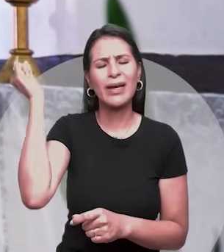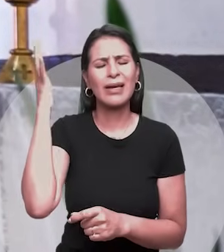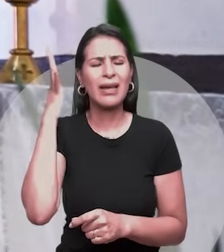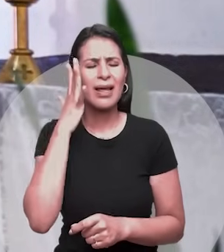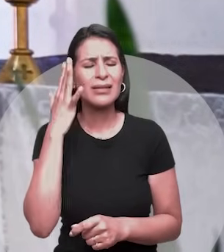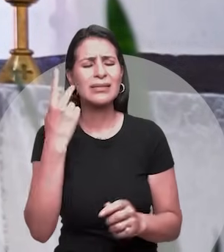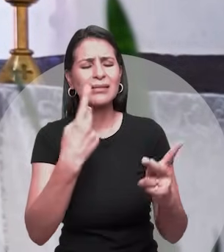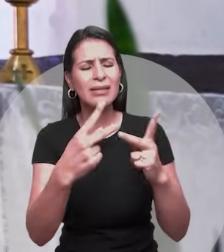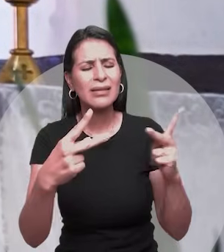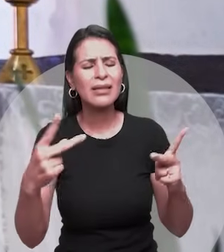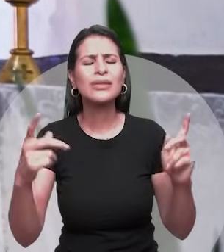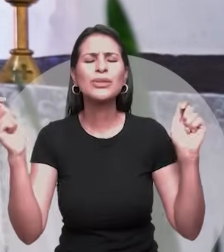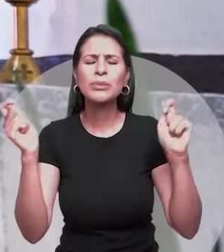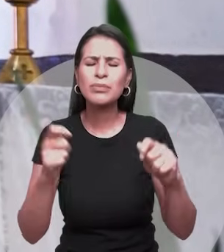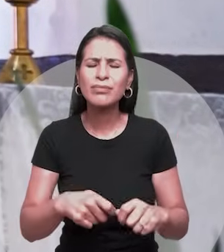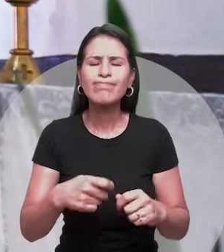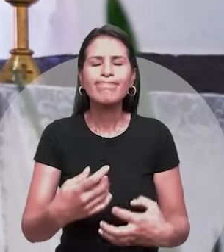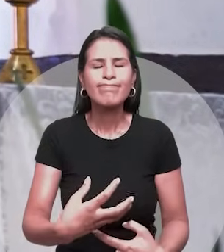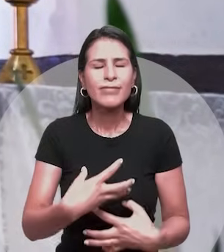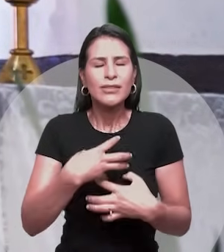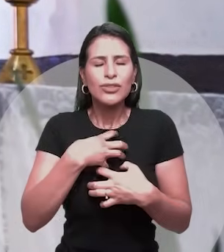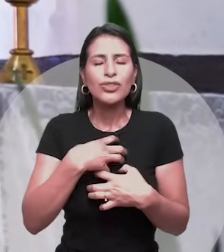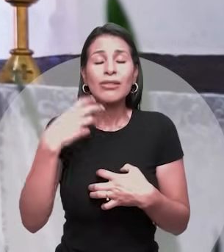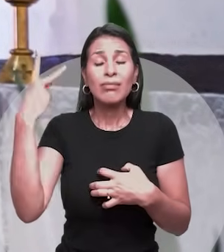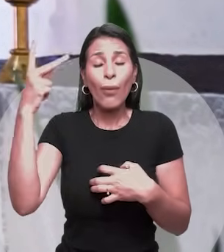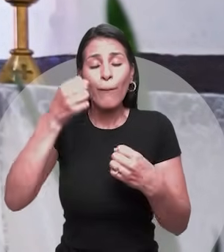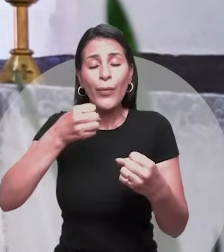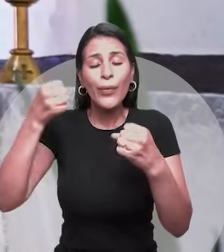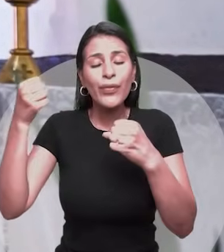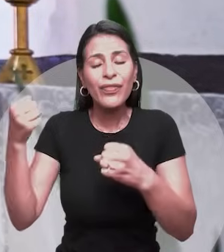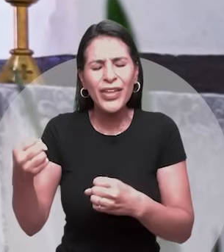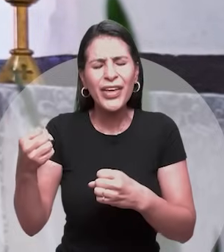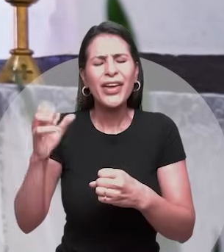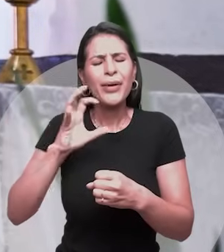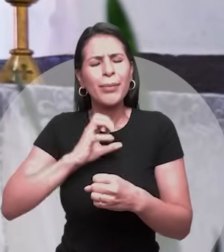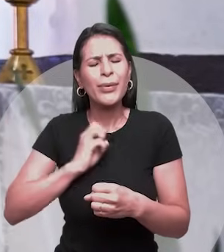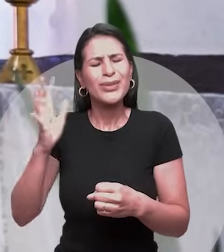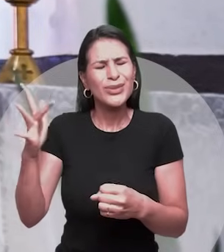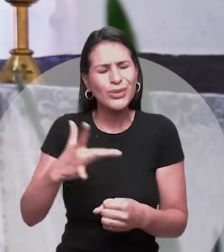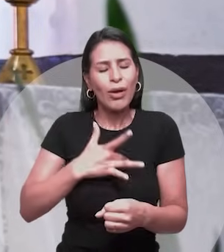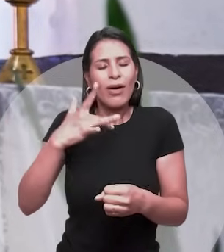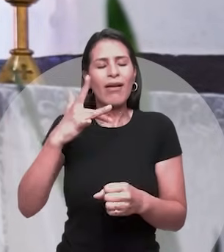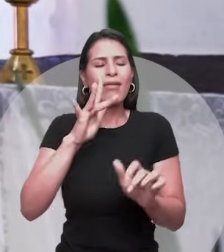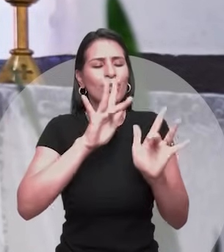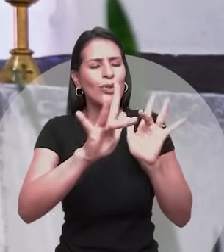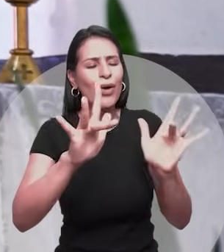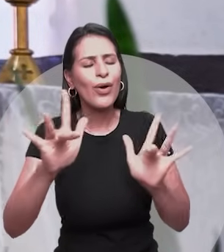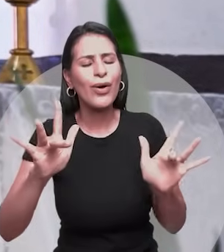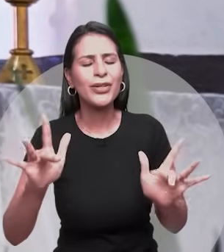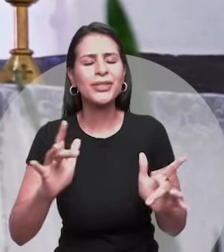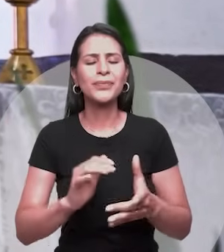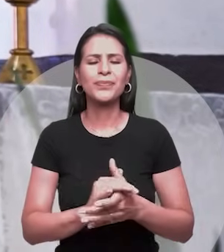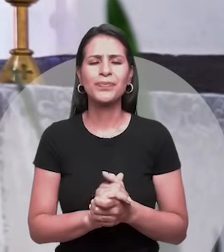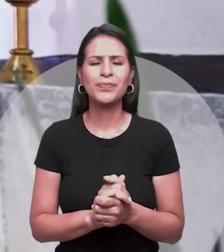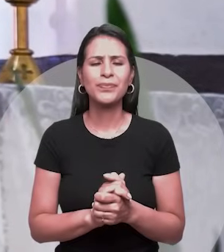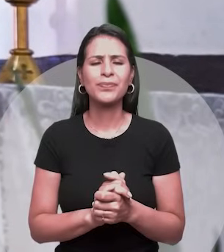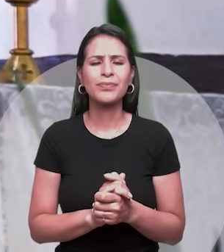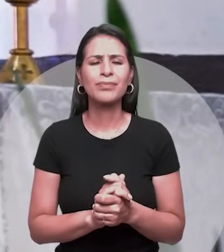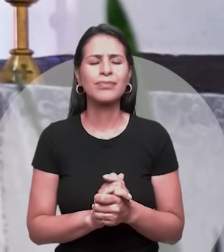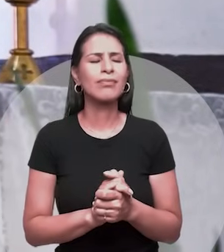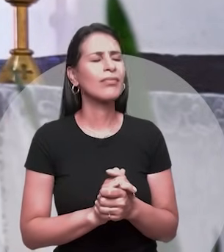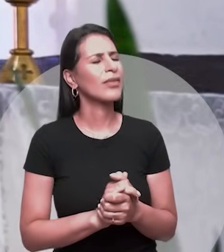removidas e que eles possam ser tocados pelo poder transformador do Teu amor. Concede-nos, Senhor,